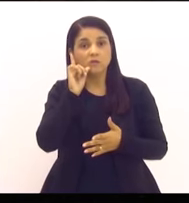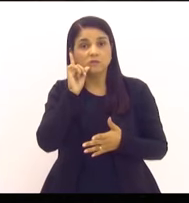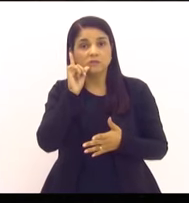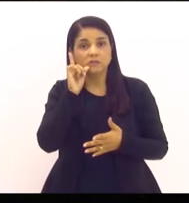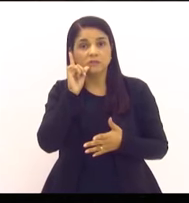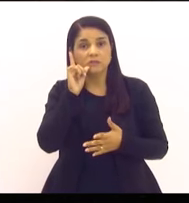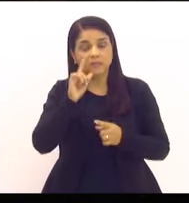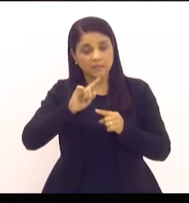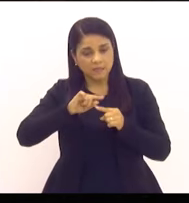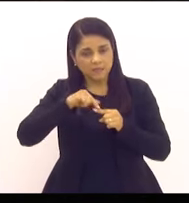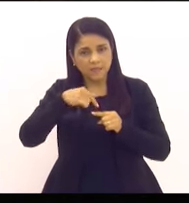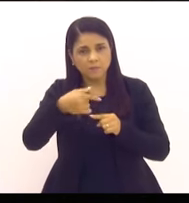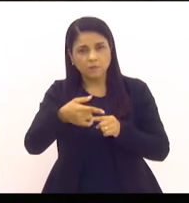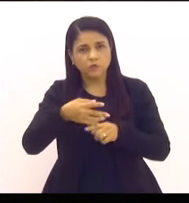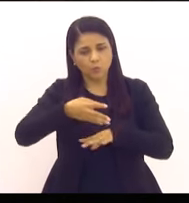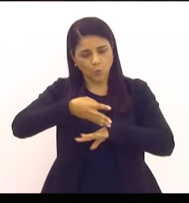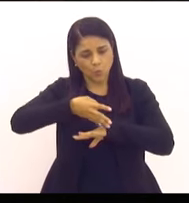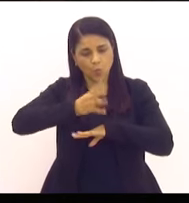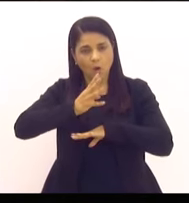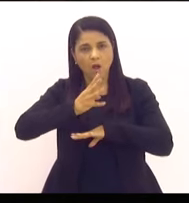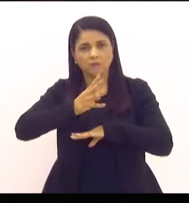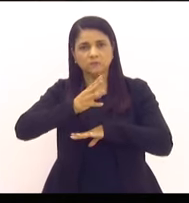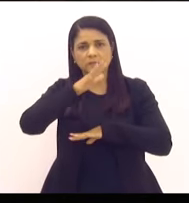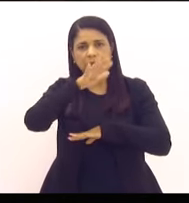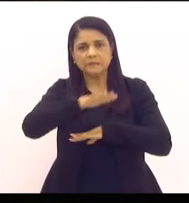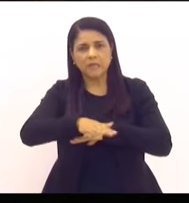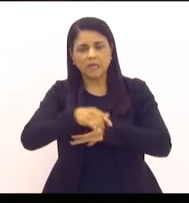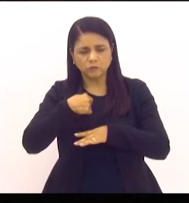era depois de 16h.